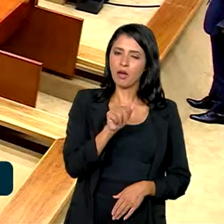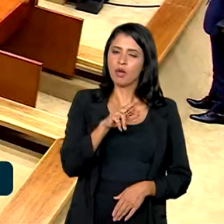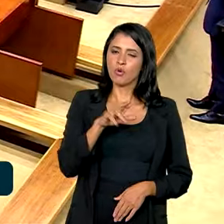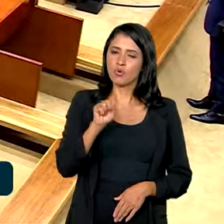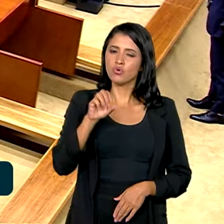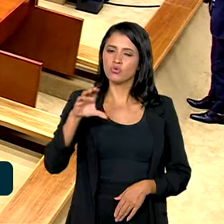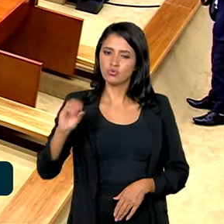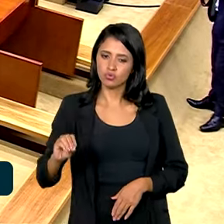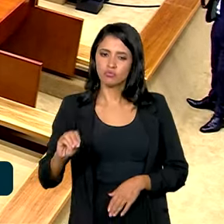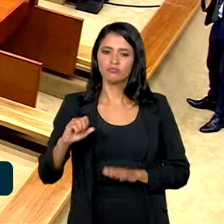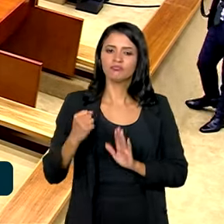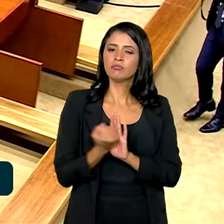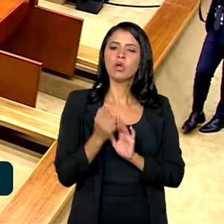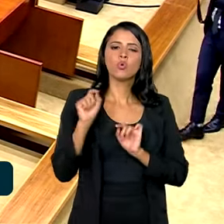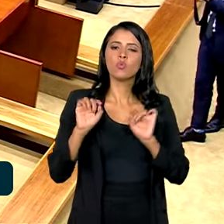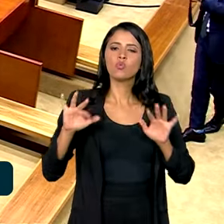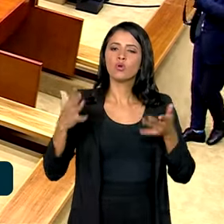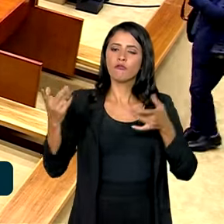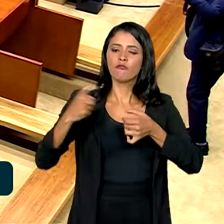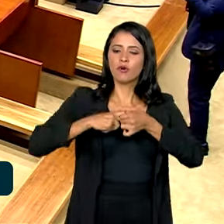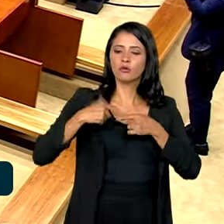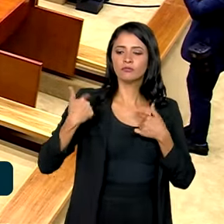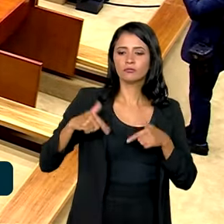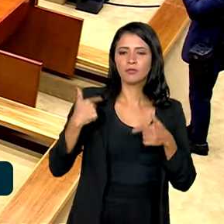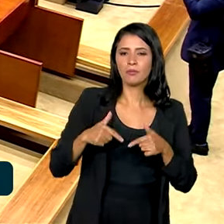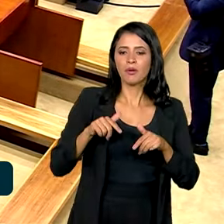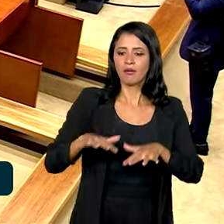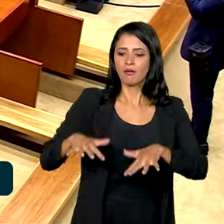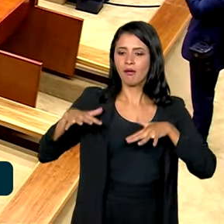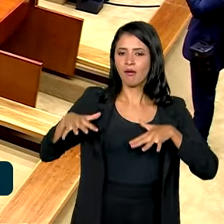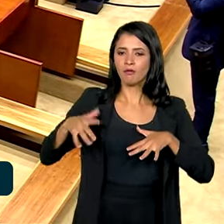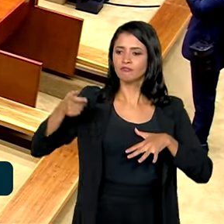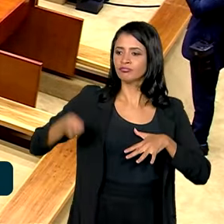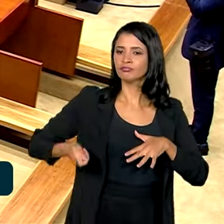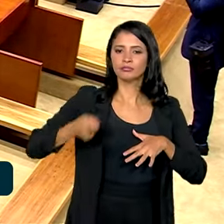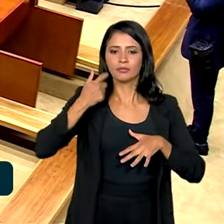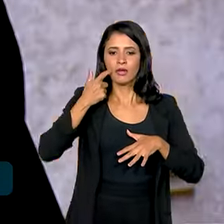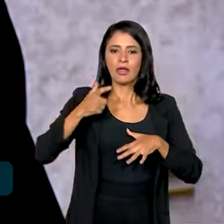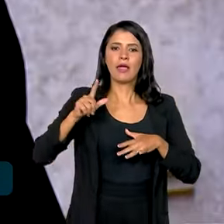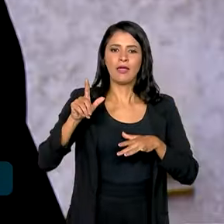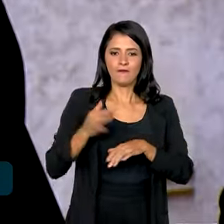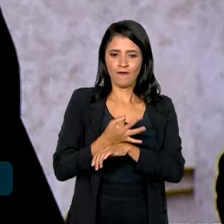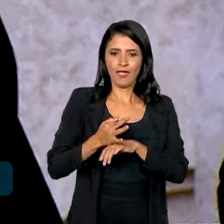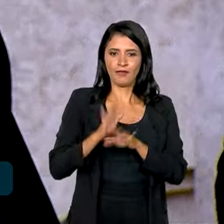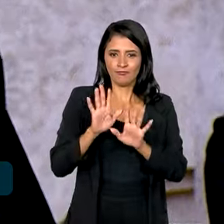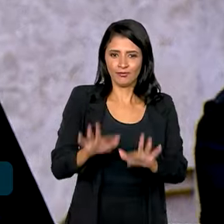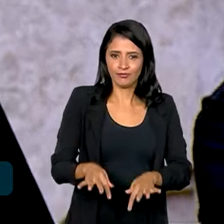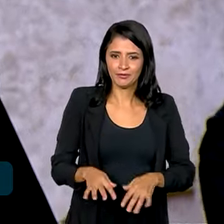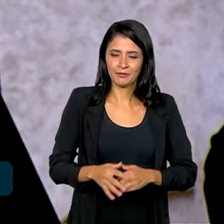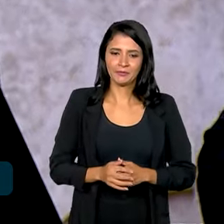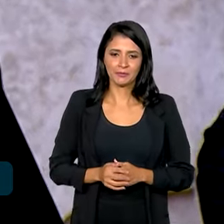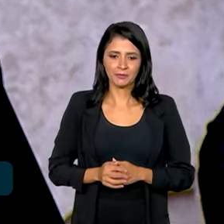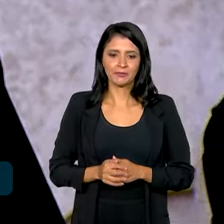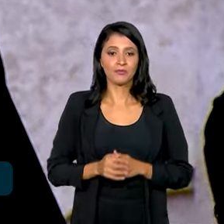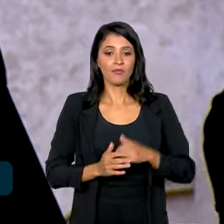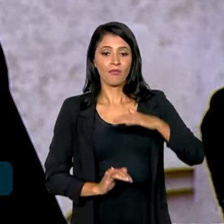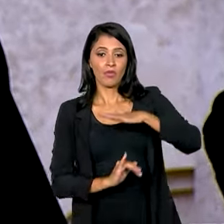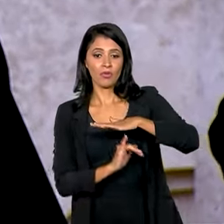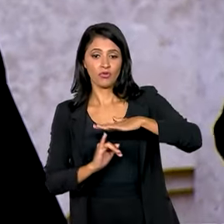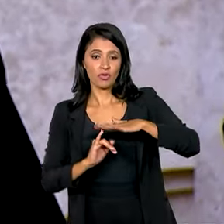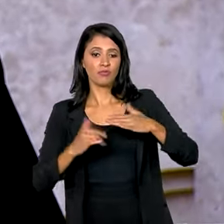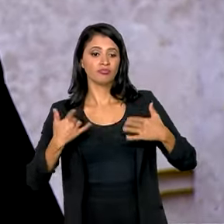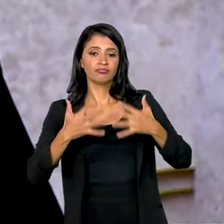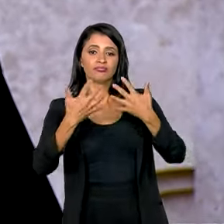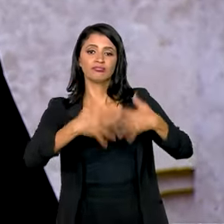o evento marca a retomada dos trabalhos no plenário após o recesso. Porque as instituições funcionam na